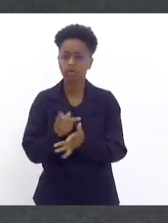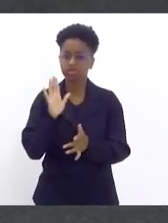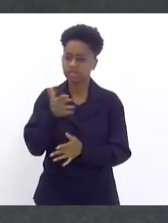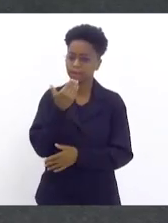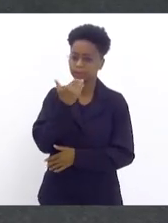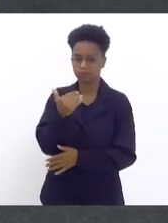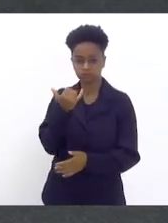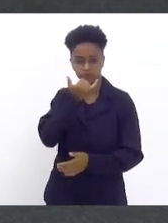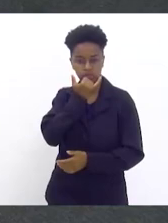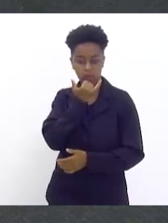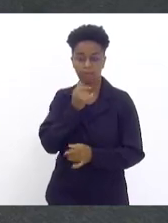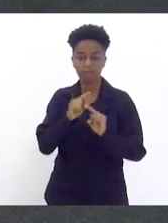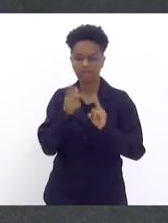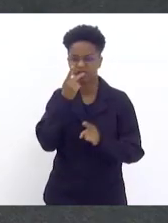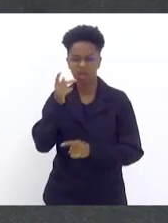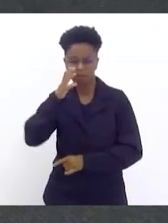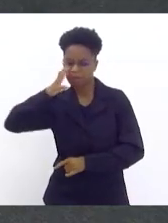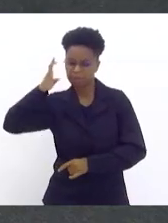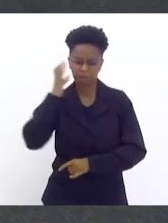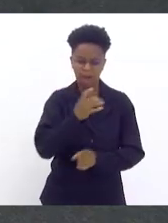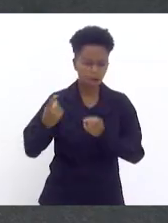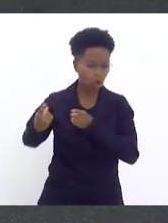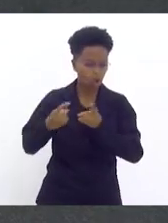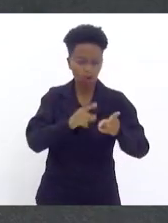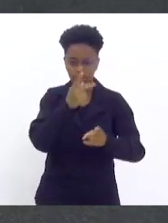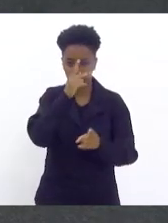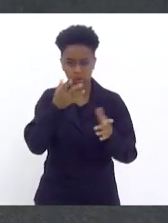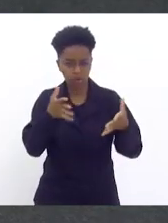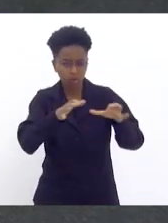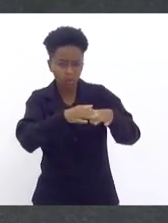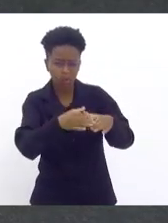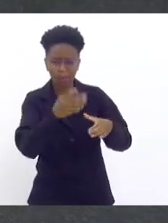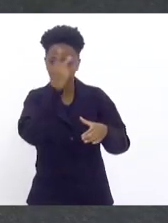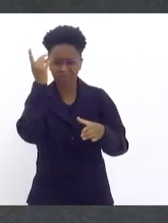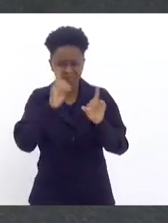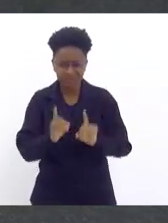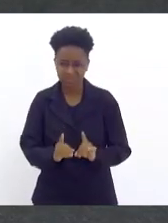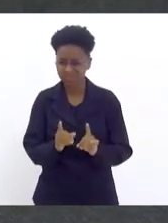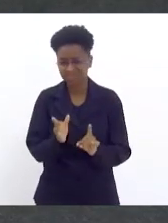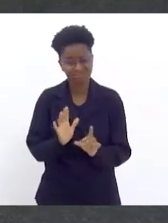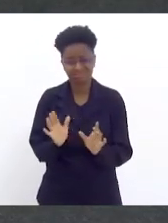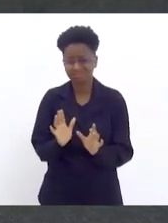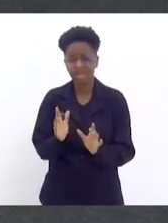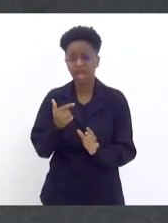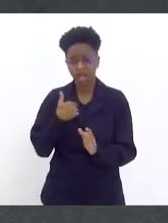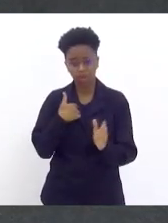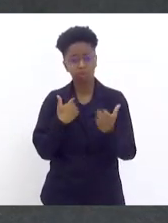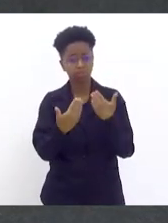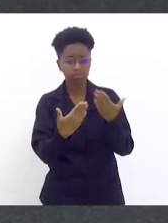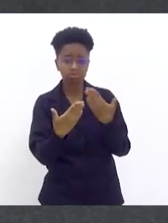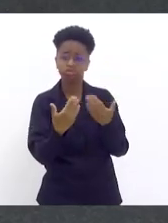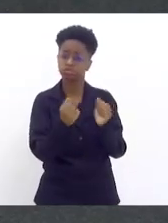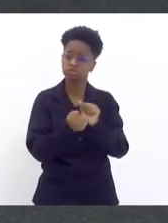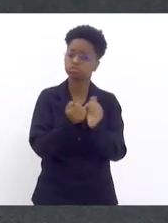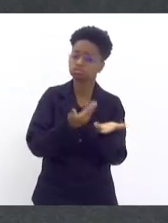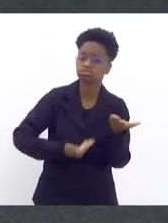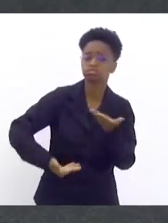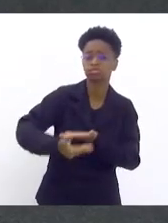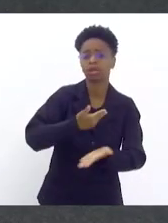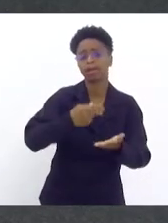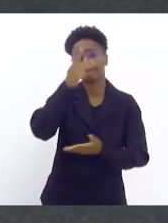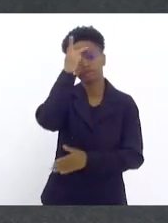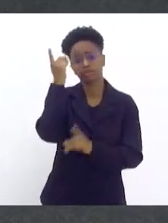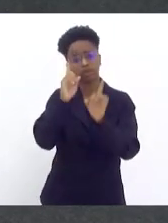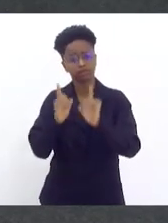ataca a comunidade das pessoas com deficiência de forma nenhuma eu que estou conversando muito com pessoas com deficiência que